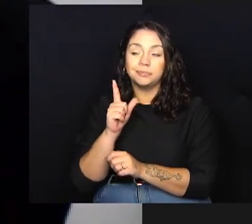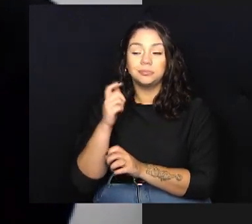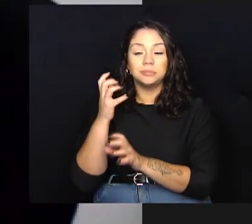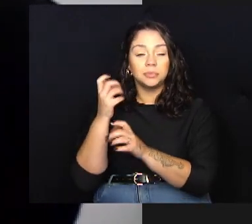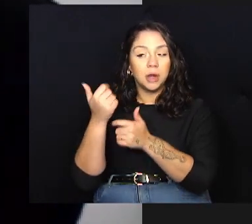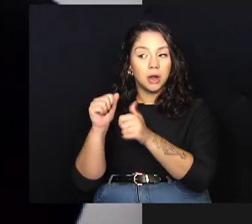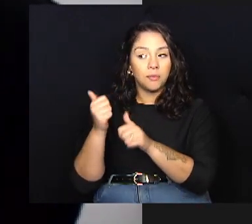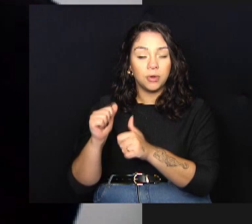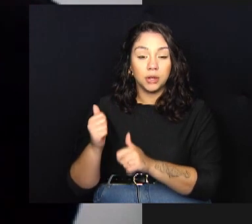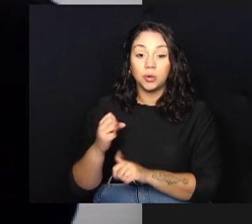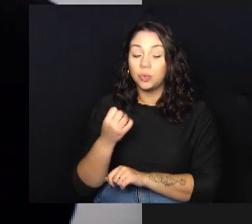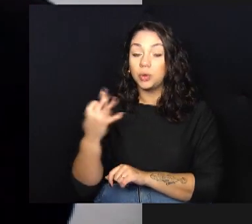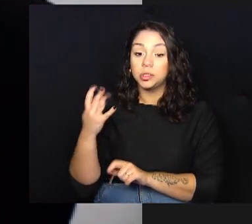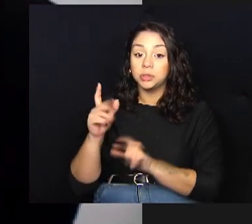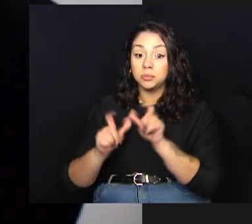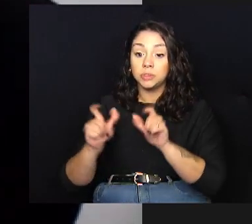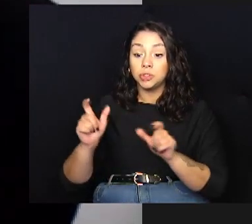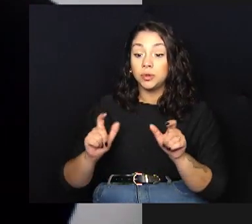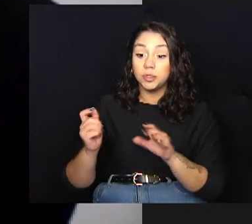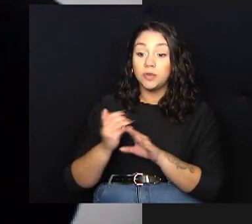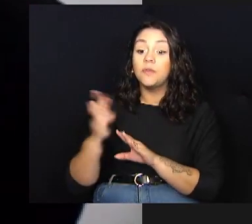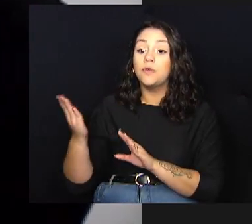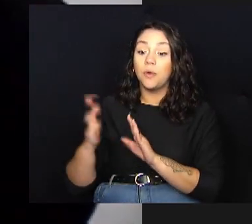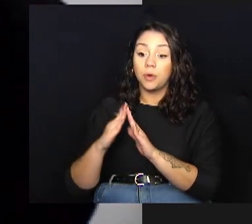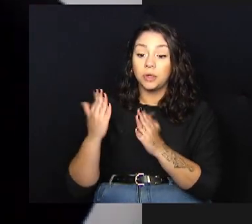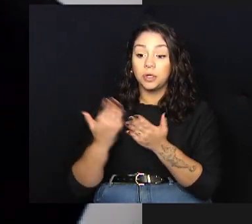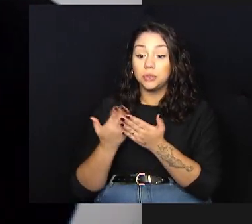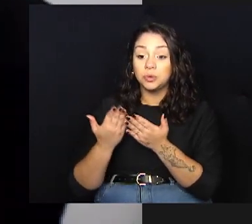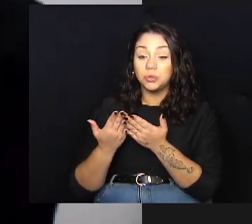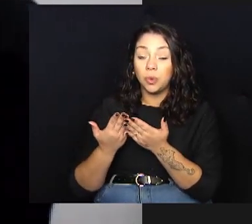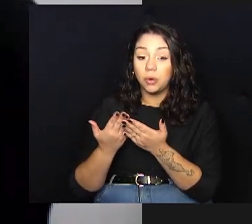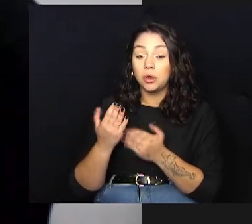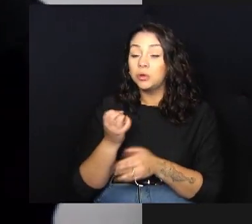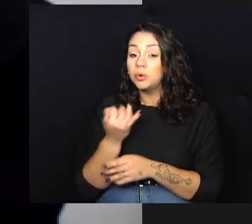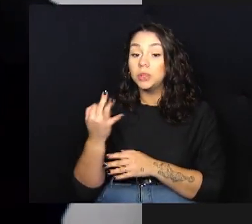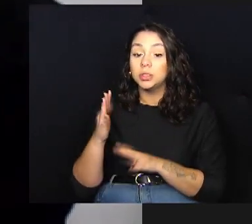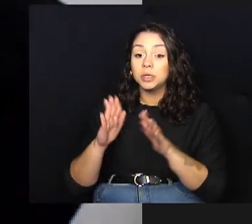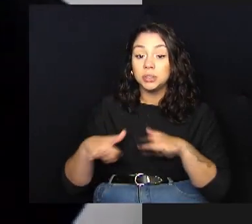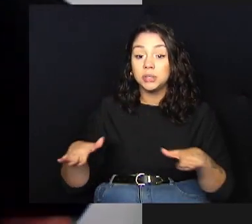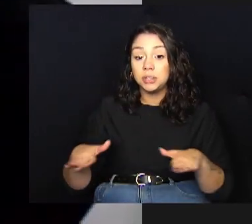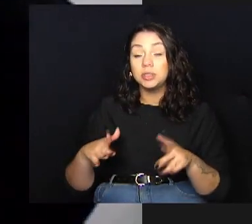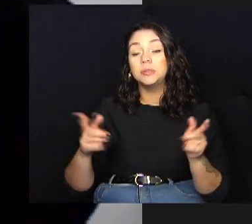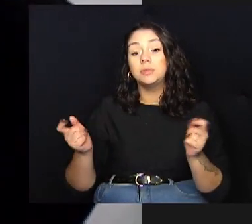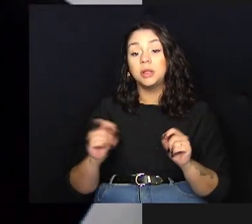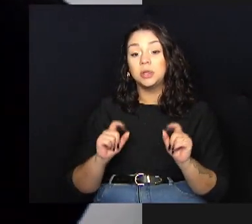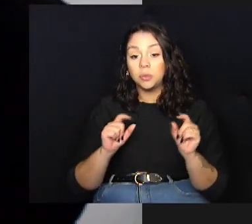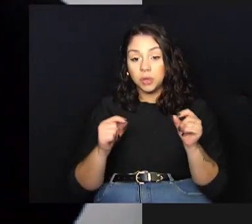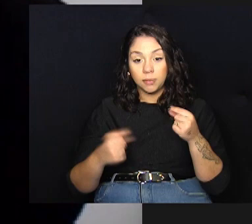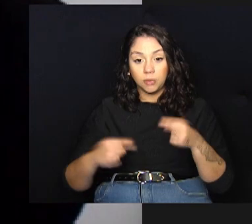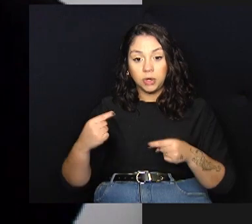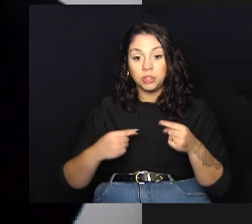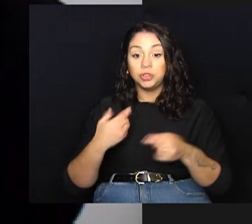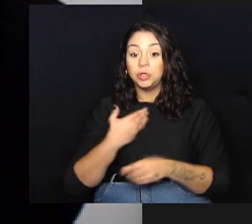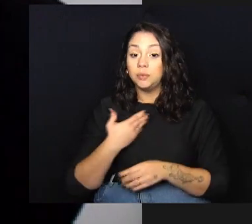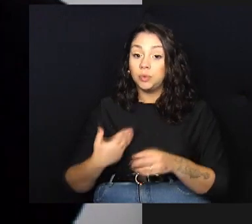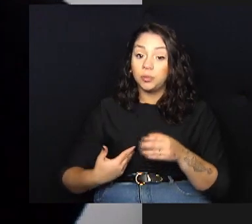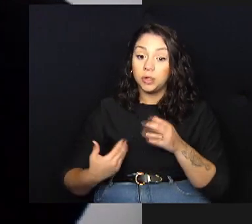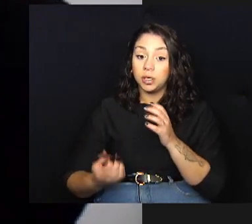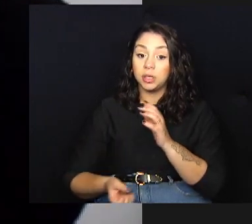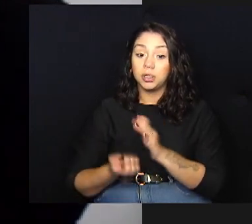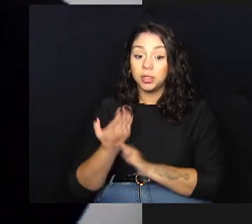Quantas são as pessoas que estão fora da escola Quantas são as crianças para que a gente possa fazer uma política pública